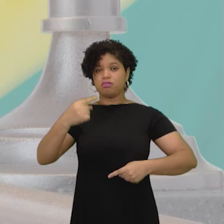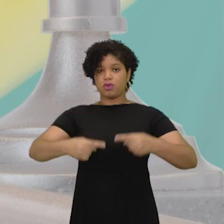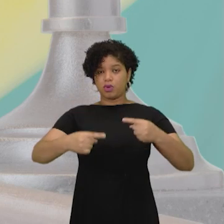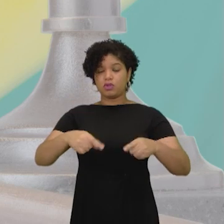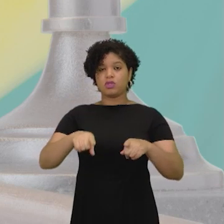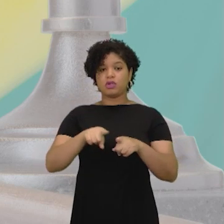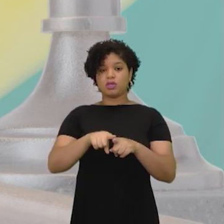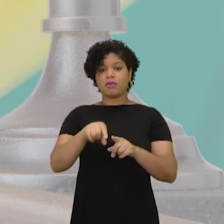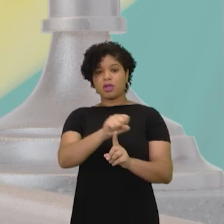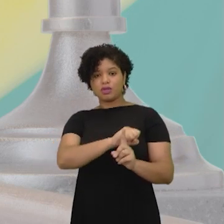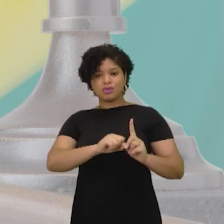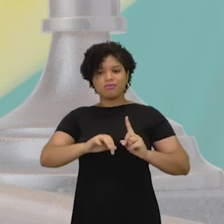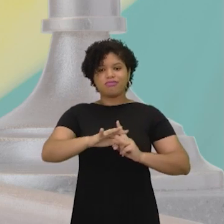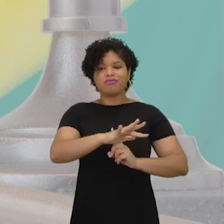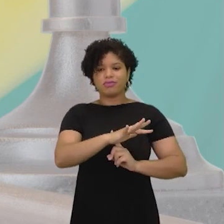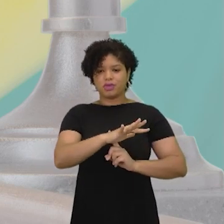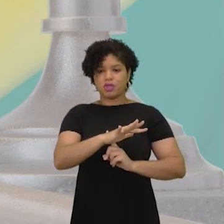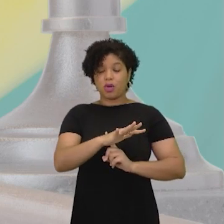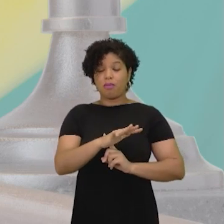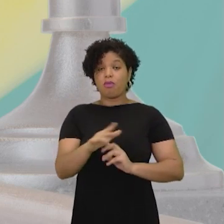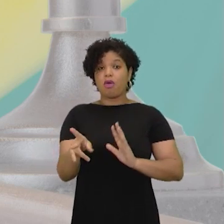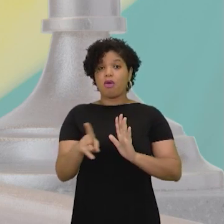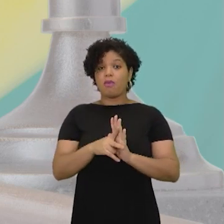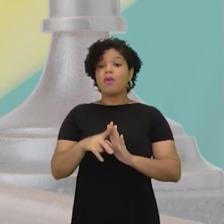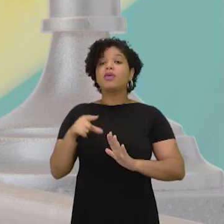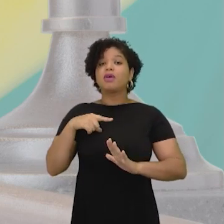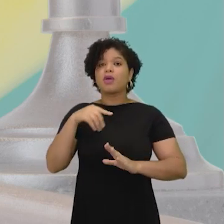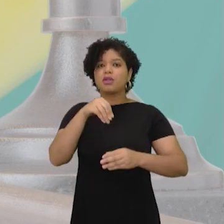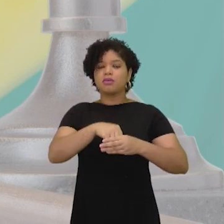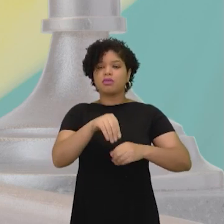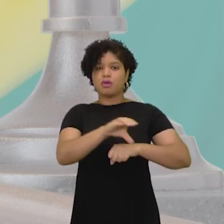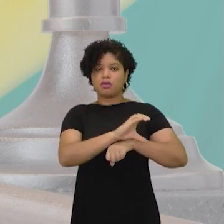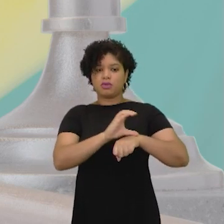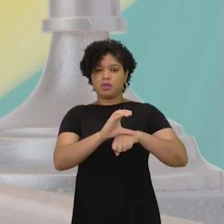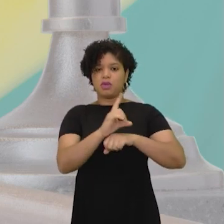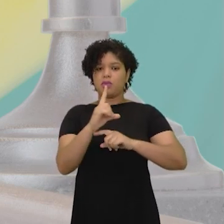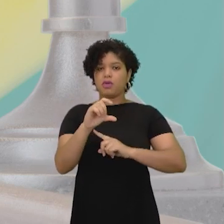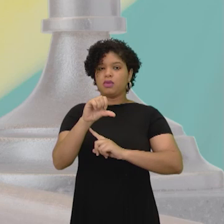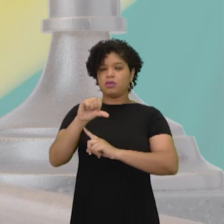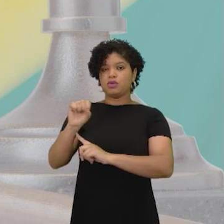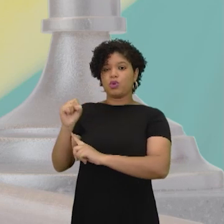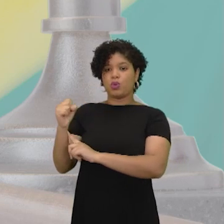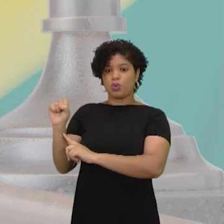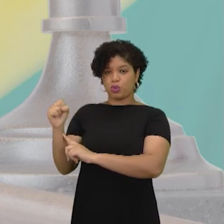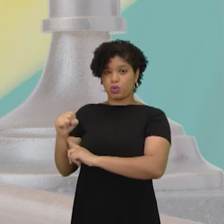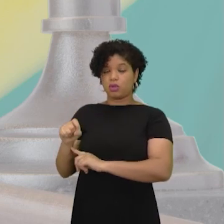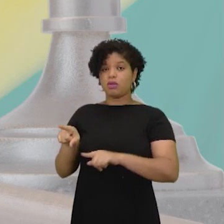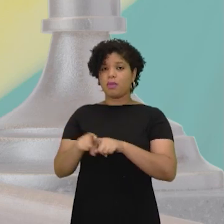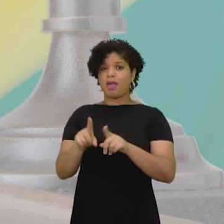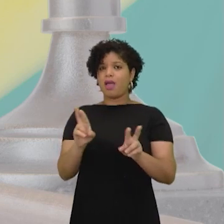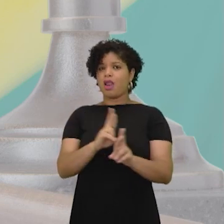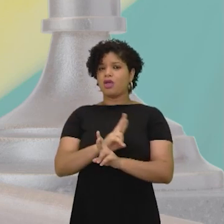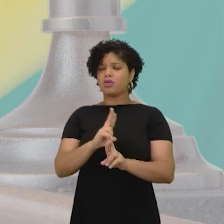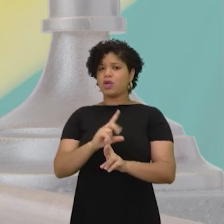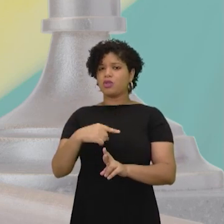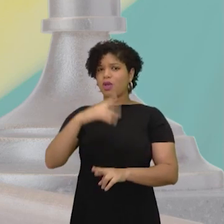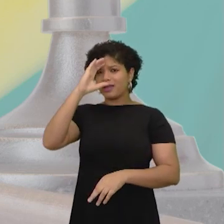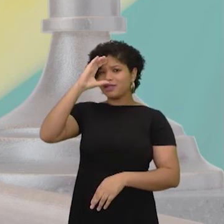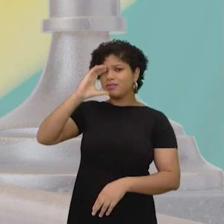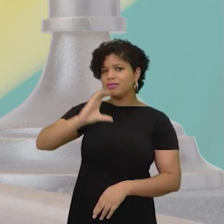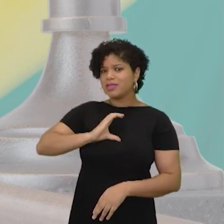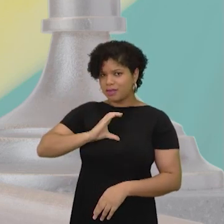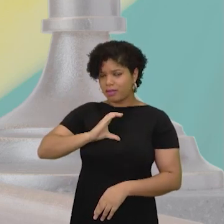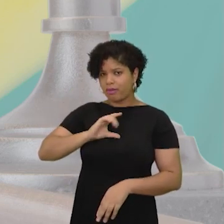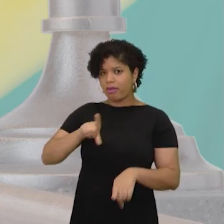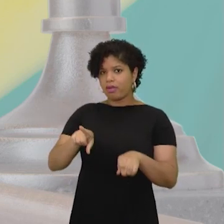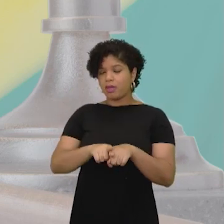sociais expressos na Constituição de 1988 e relacioná-los à noção de cidadania e ao